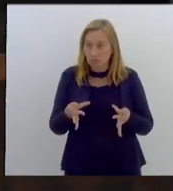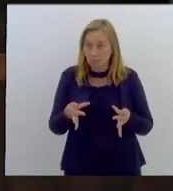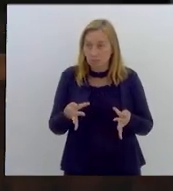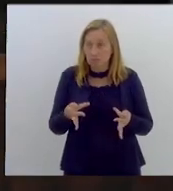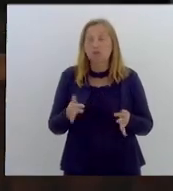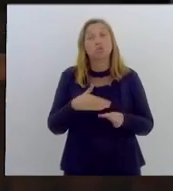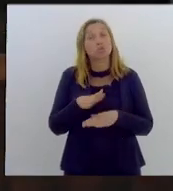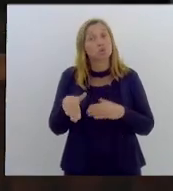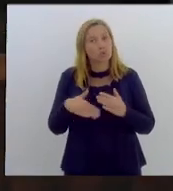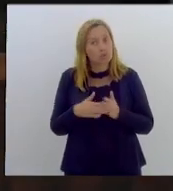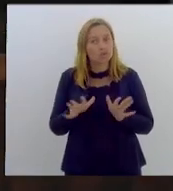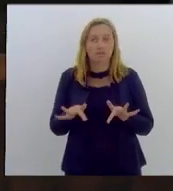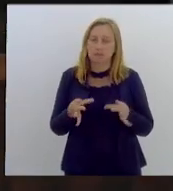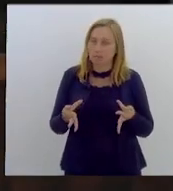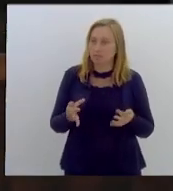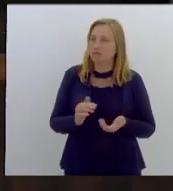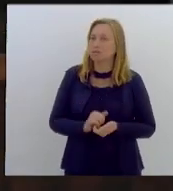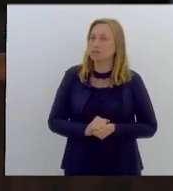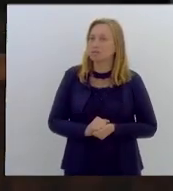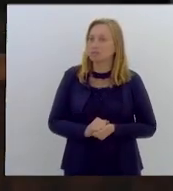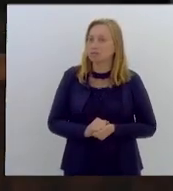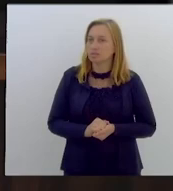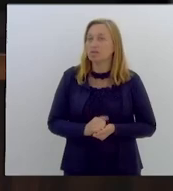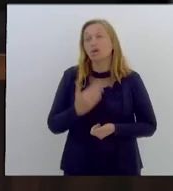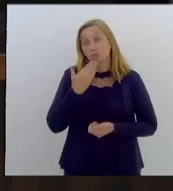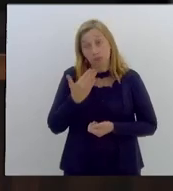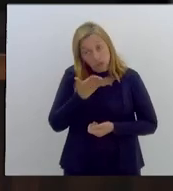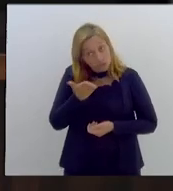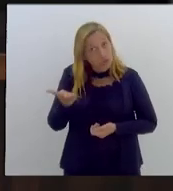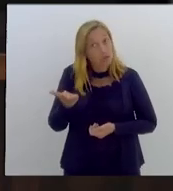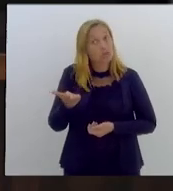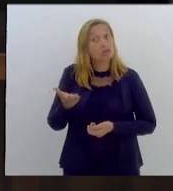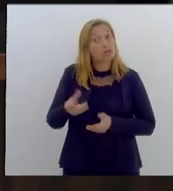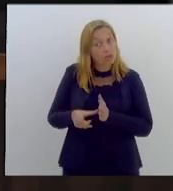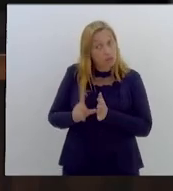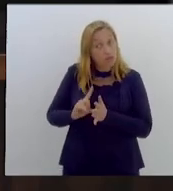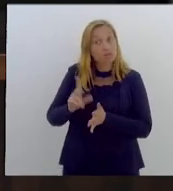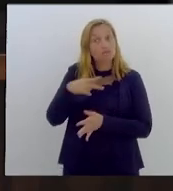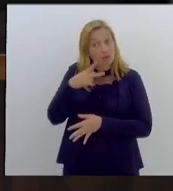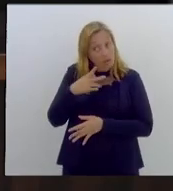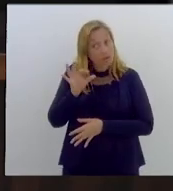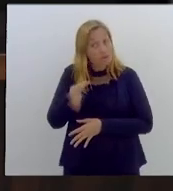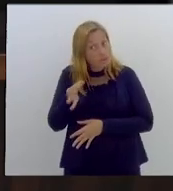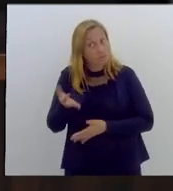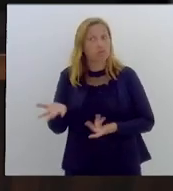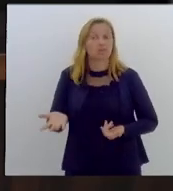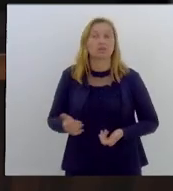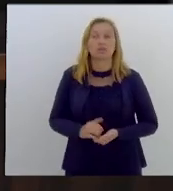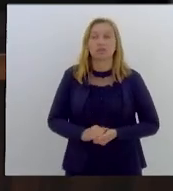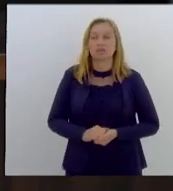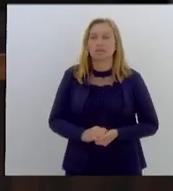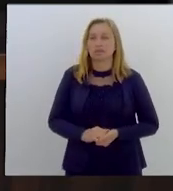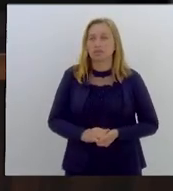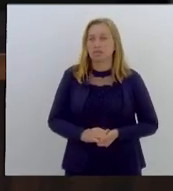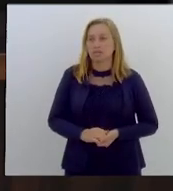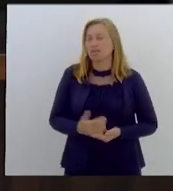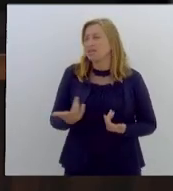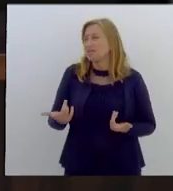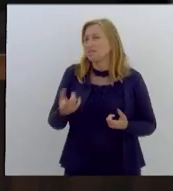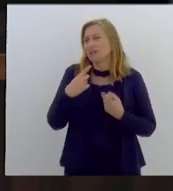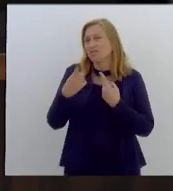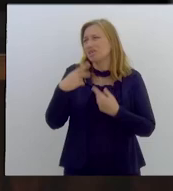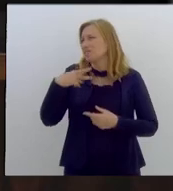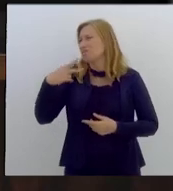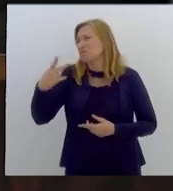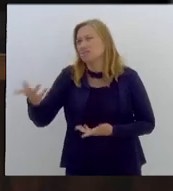Não, todas elas eu quero fazer simbólica. Eu pedi Vossa Excelência mais cedo, foi ali justamente isso. Porque senão